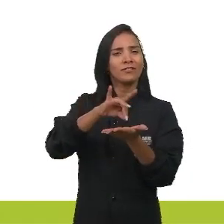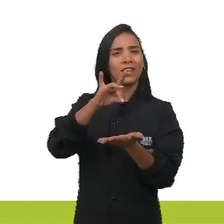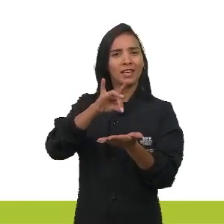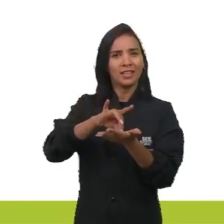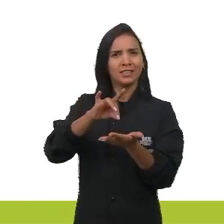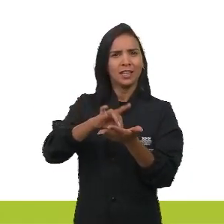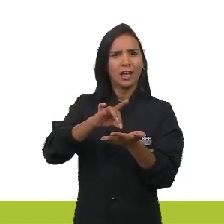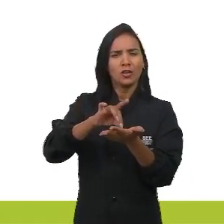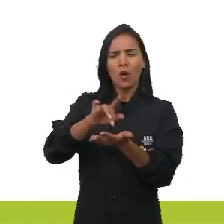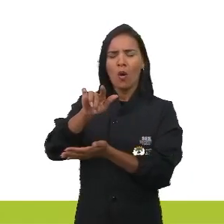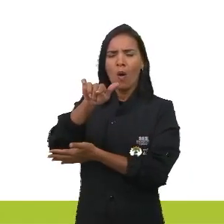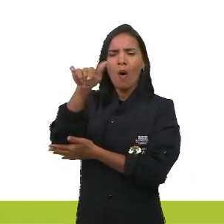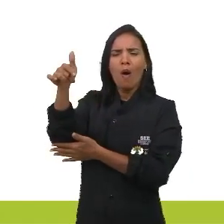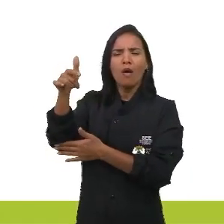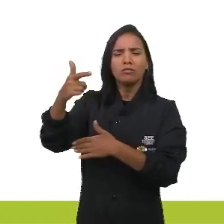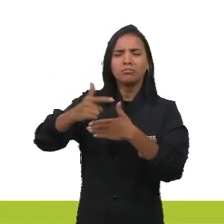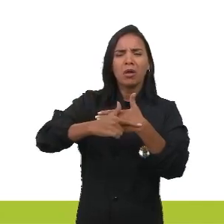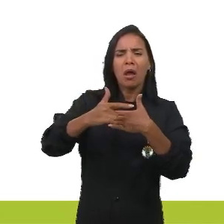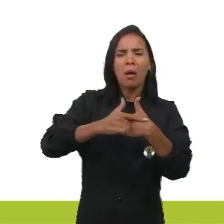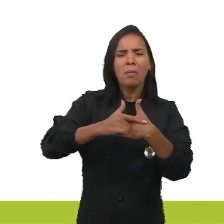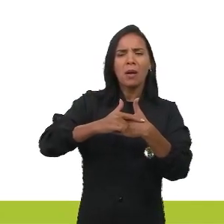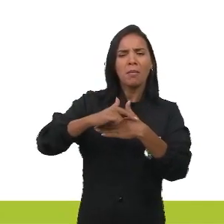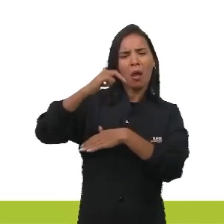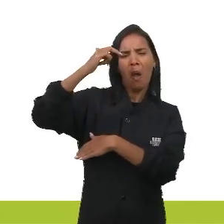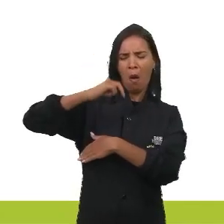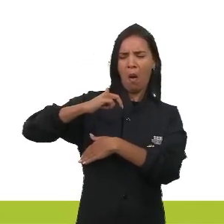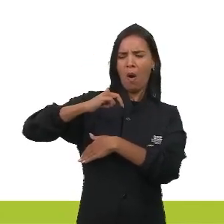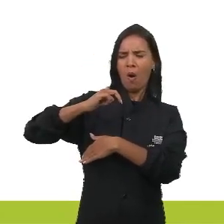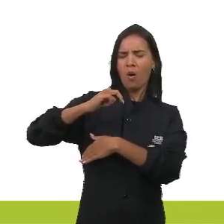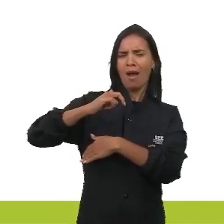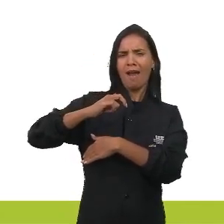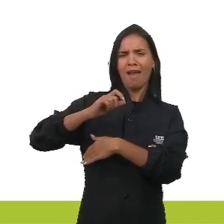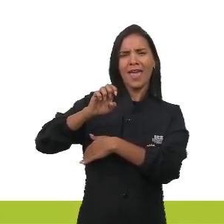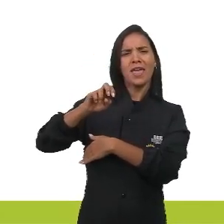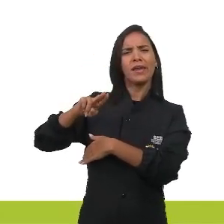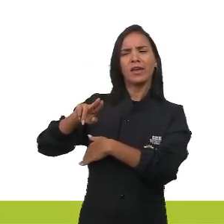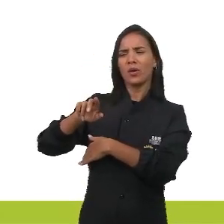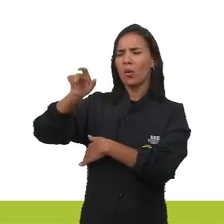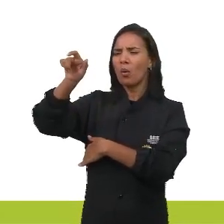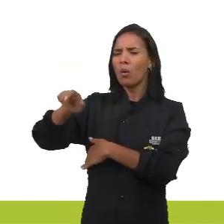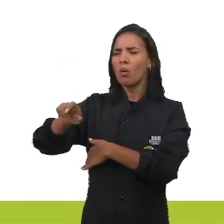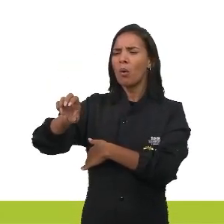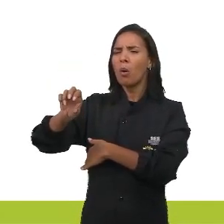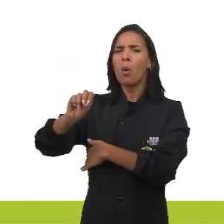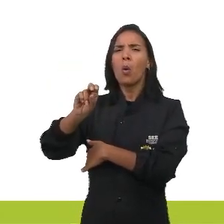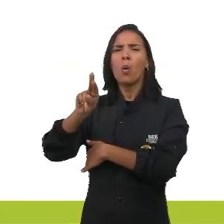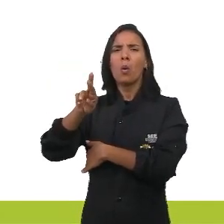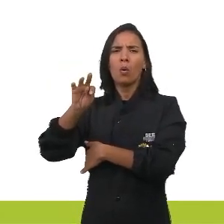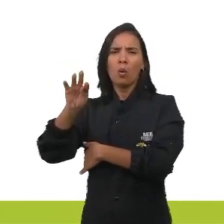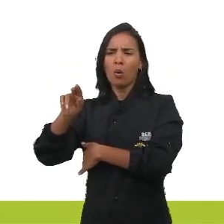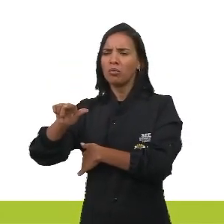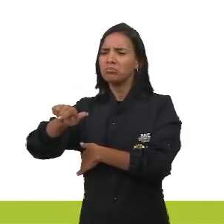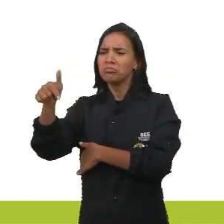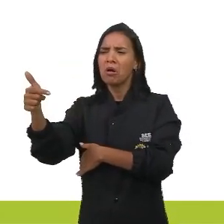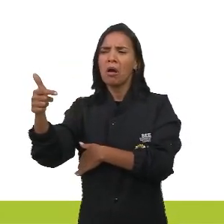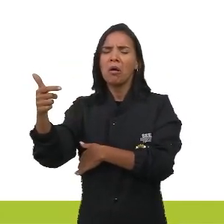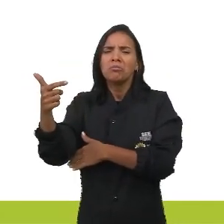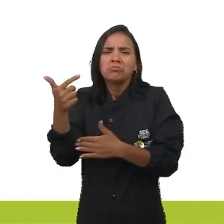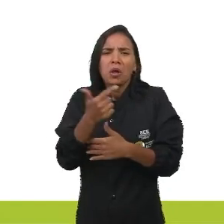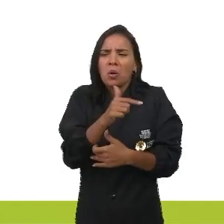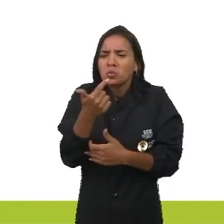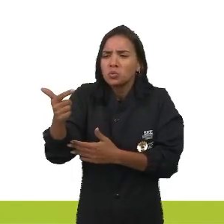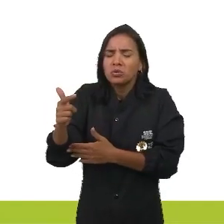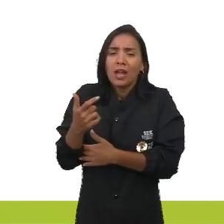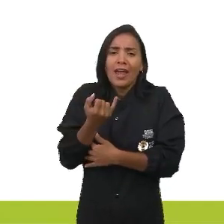outros em relação ao eu ou seja não existe um eu sem o outro foca na grafia da